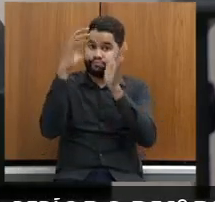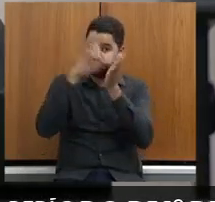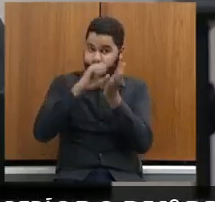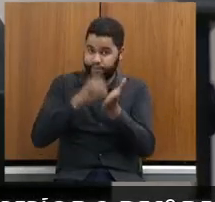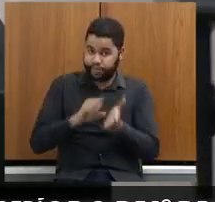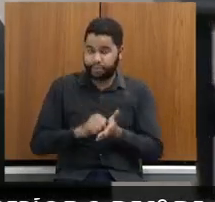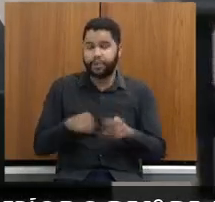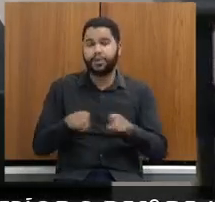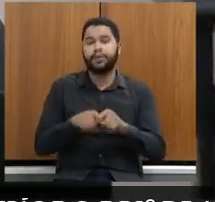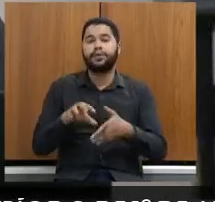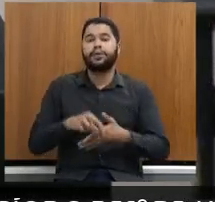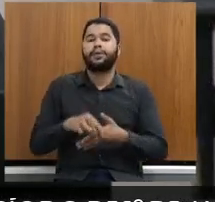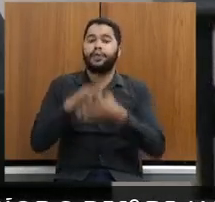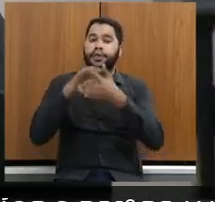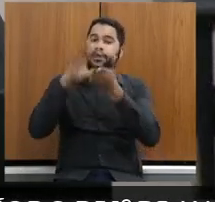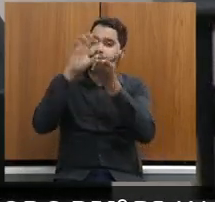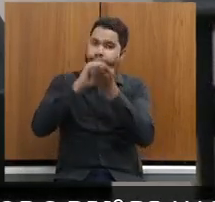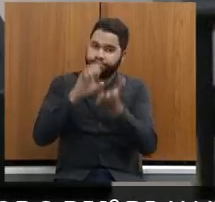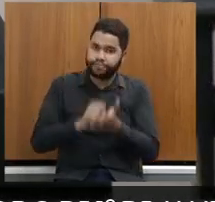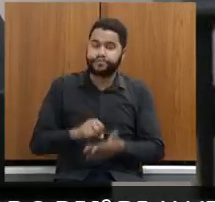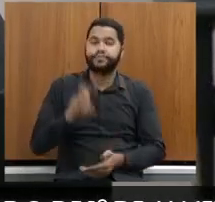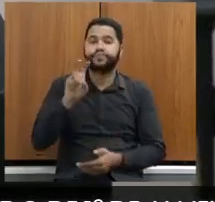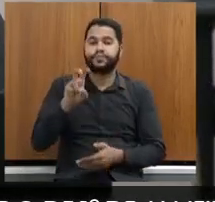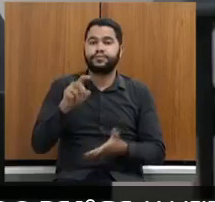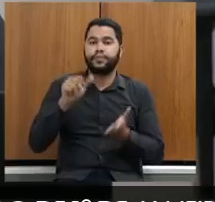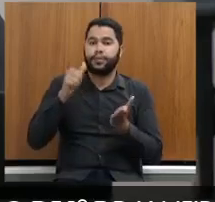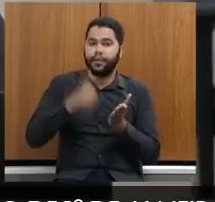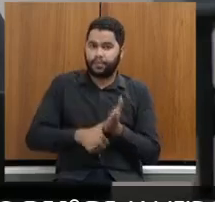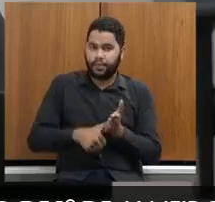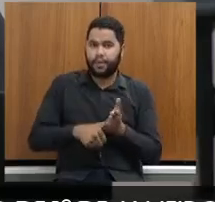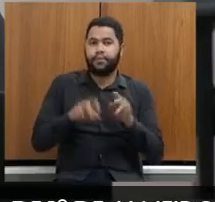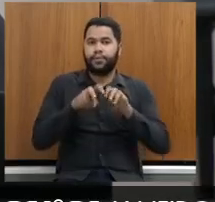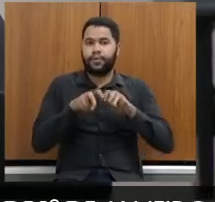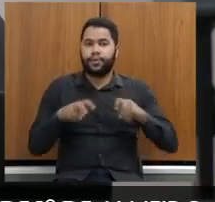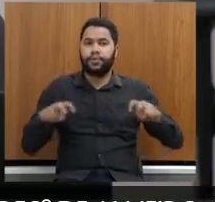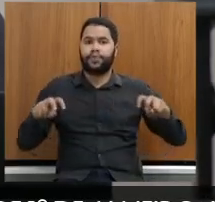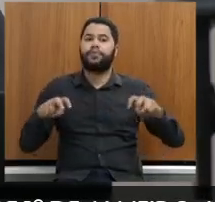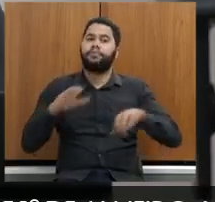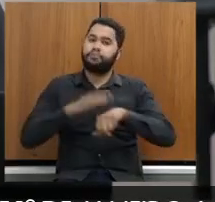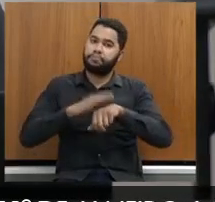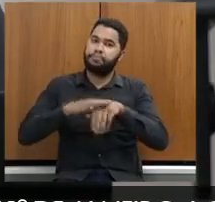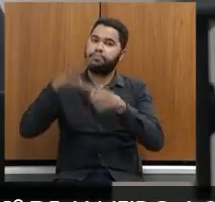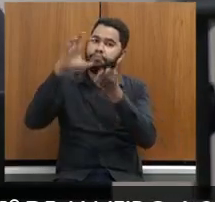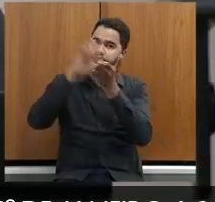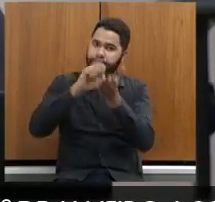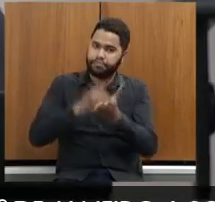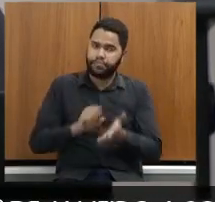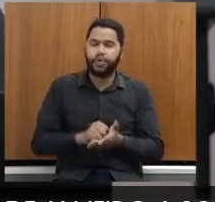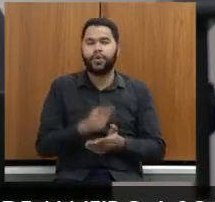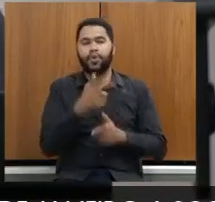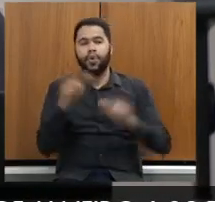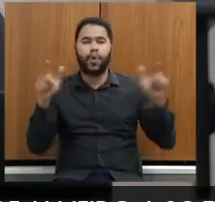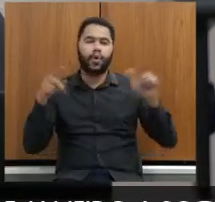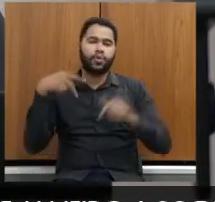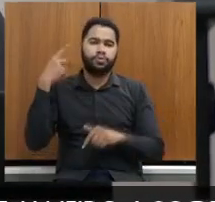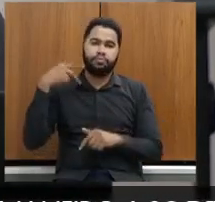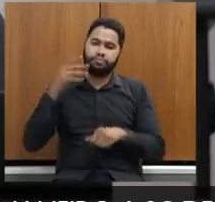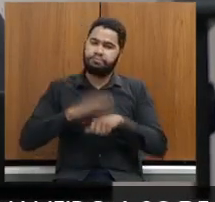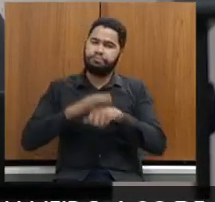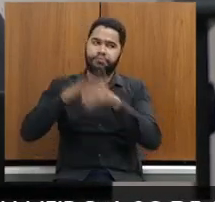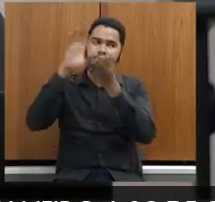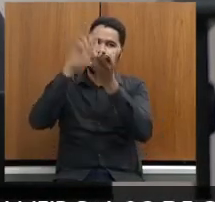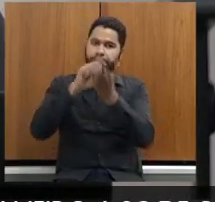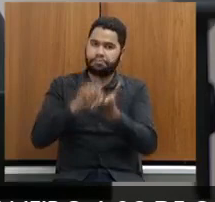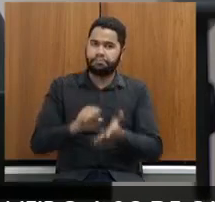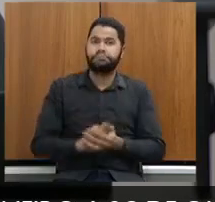quatro litros por hora de inscrição cinco membros da mesa da Assembleia por óticas são seis demais parlamentares por o